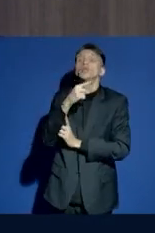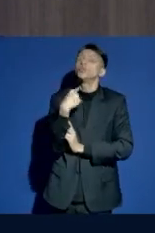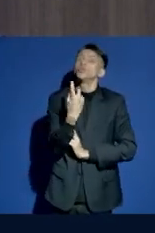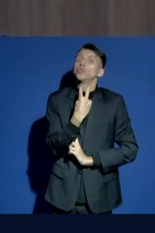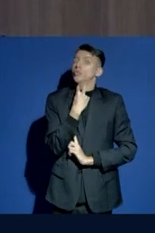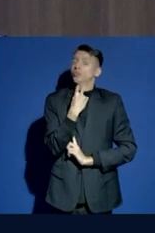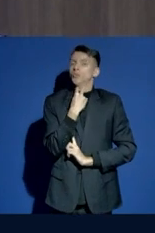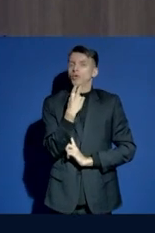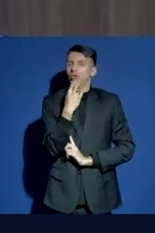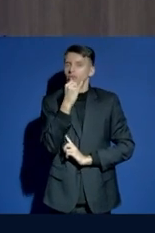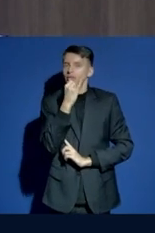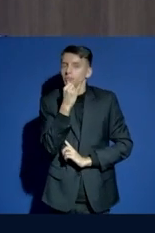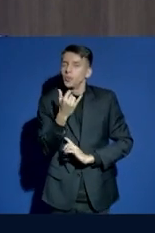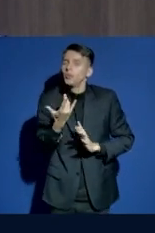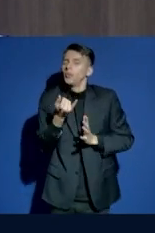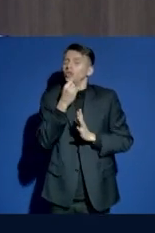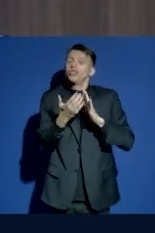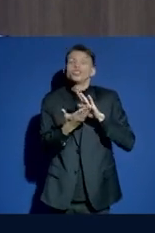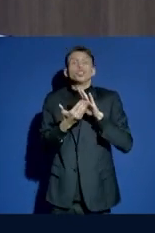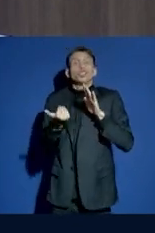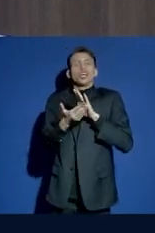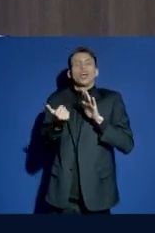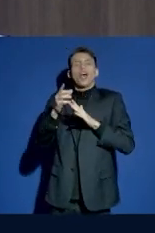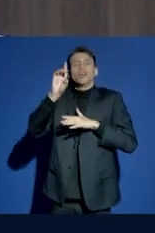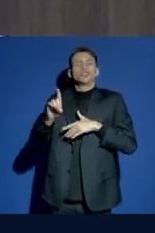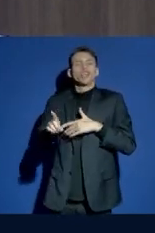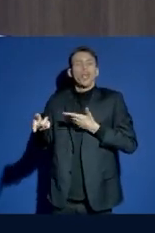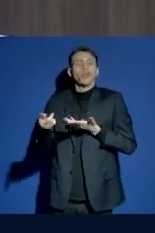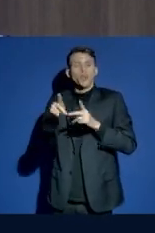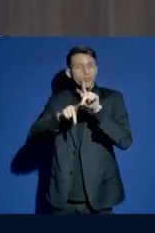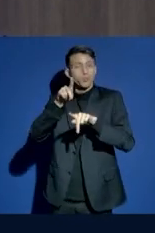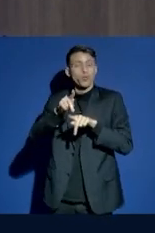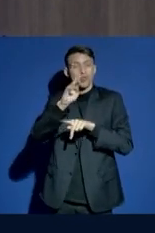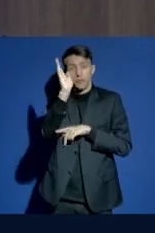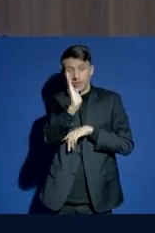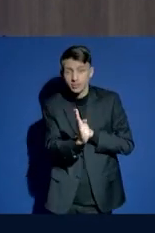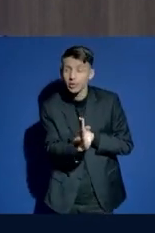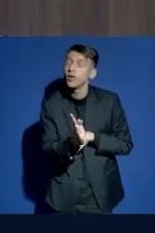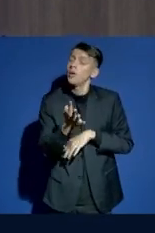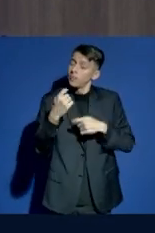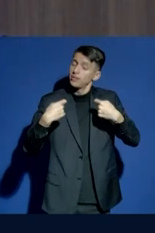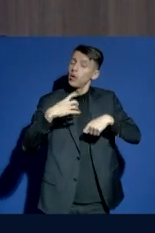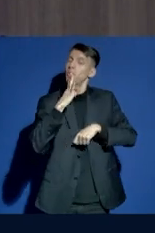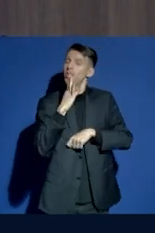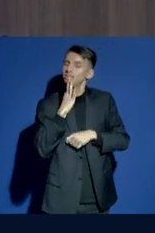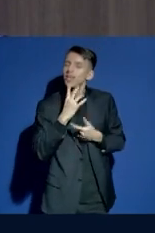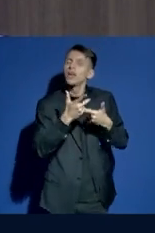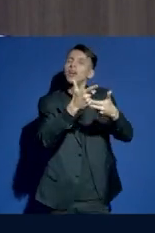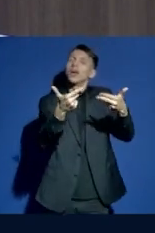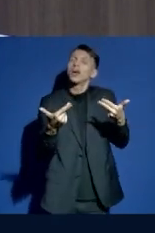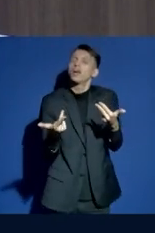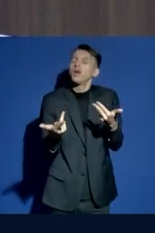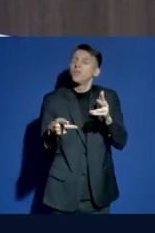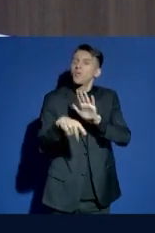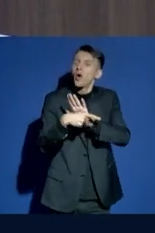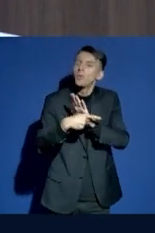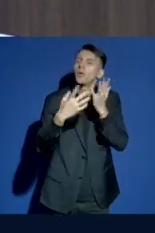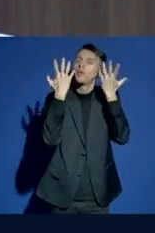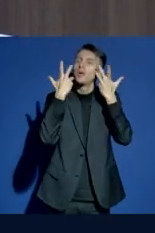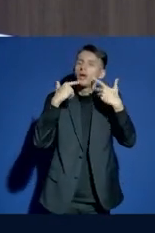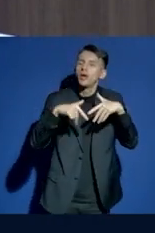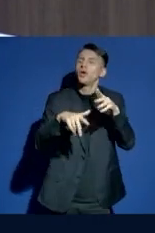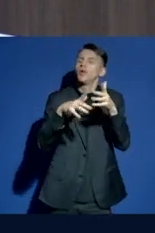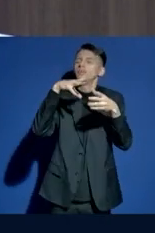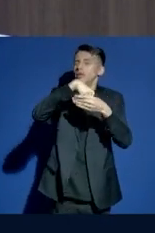podemos tirar do povo brasileiro o direito de conhecê-las e do estado brasileiro em defesa do povo brasileiro num certo